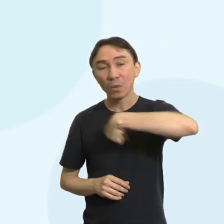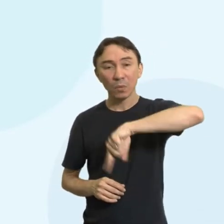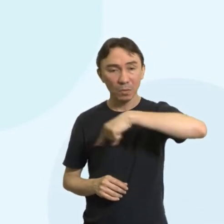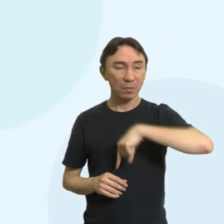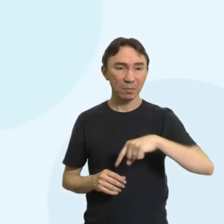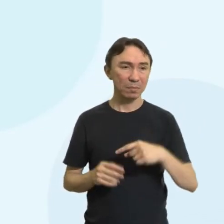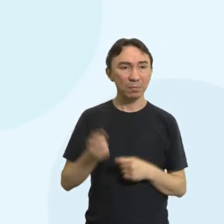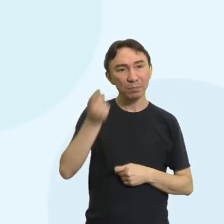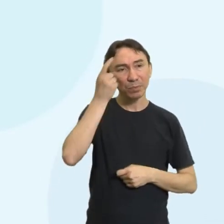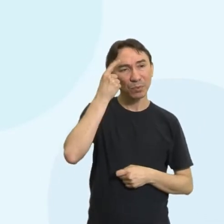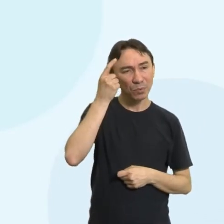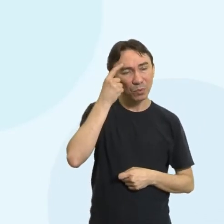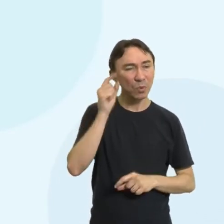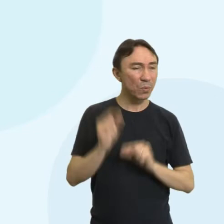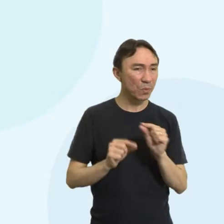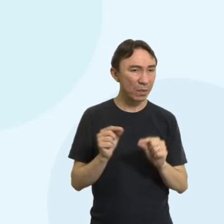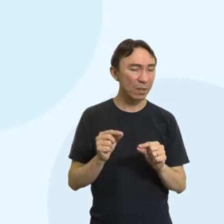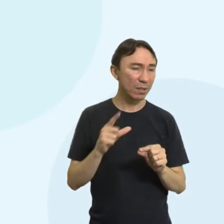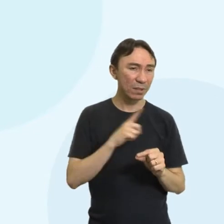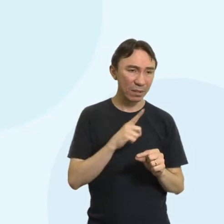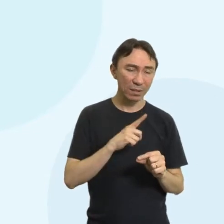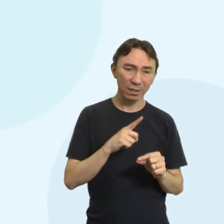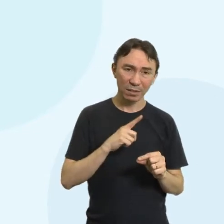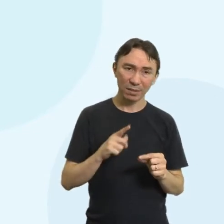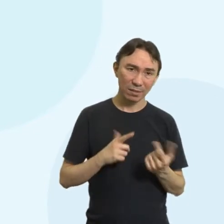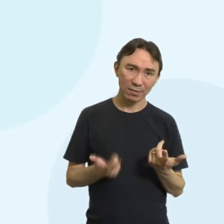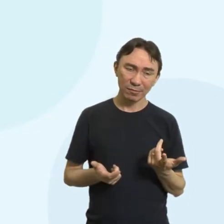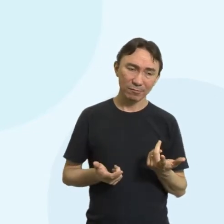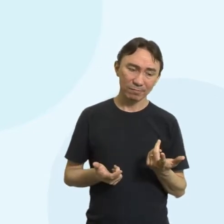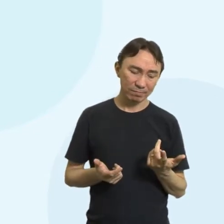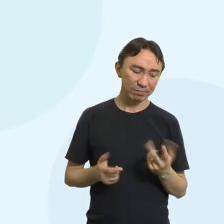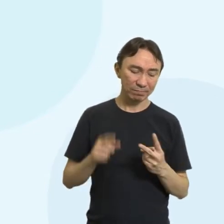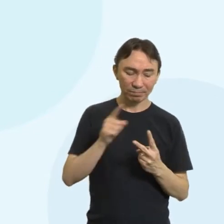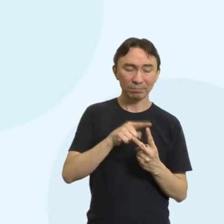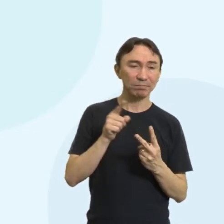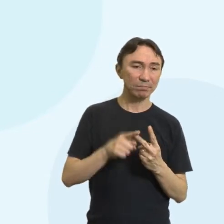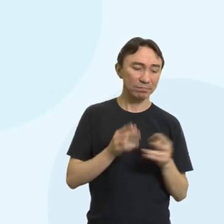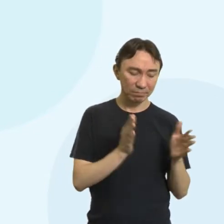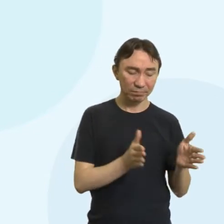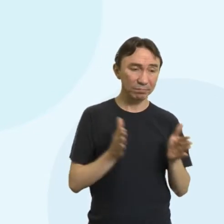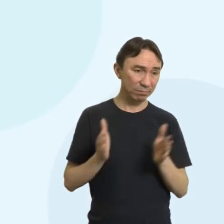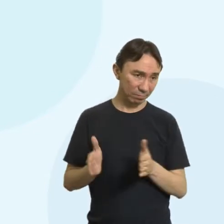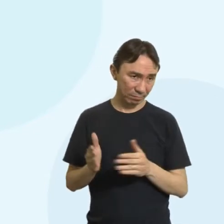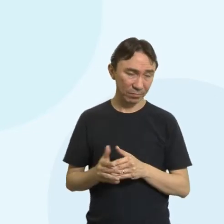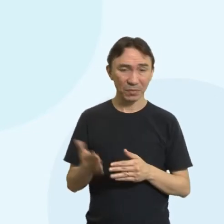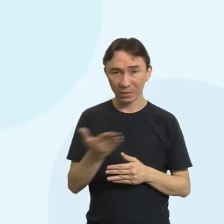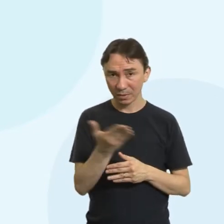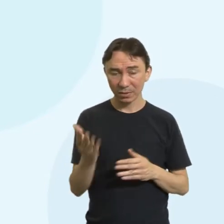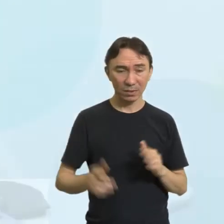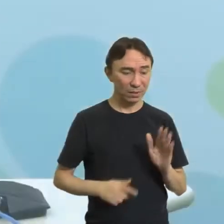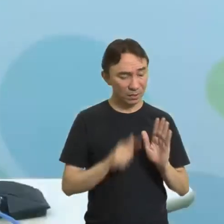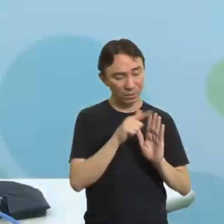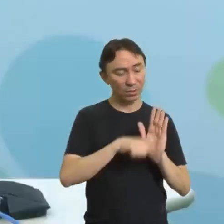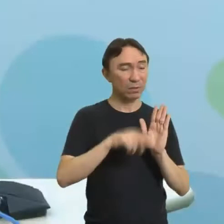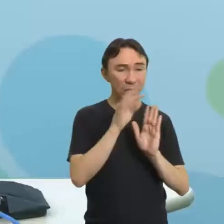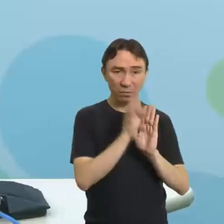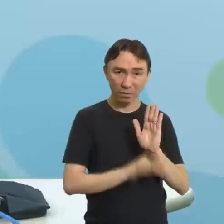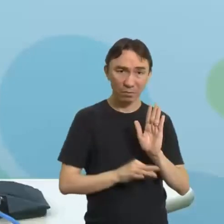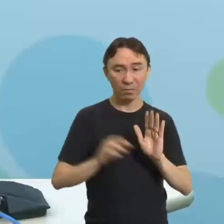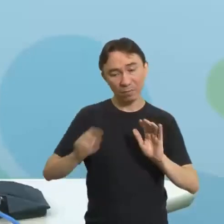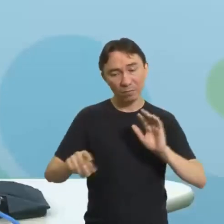2 movimentos, né? Para trabalhar alguns gêneros textuais diferentes,